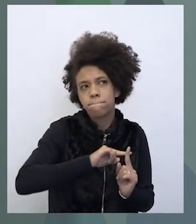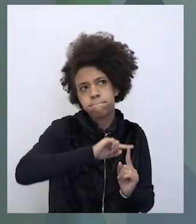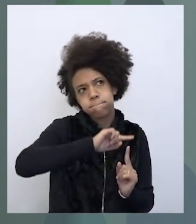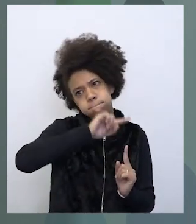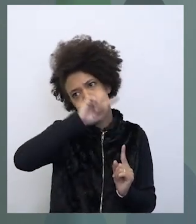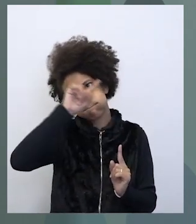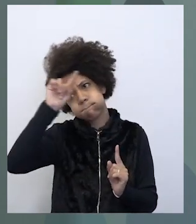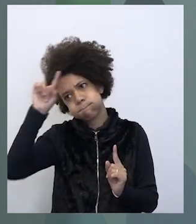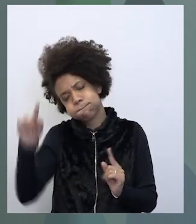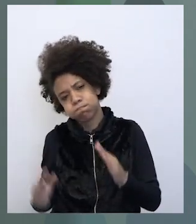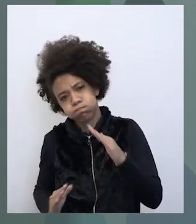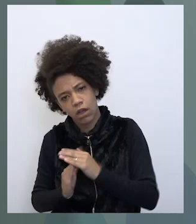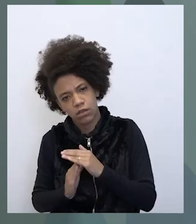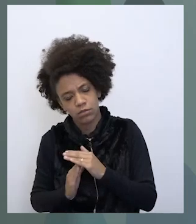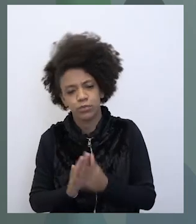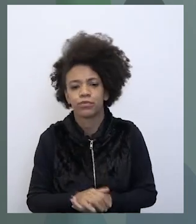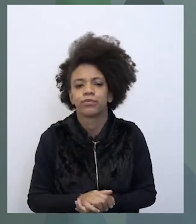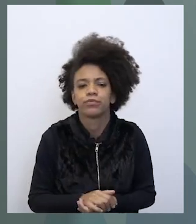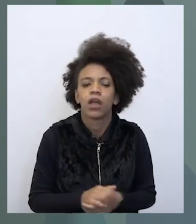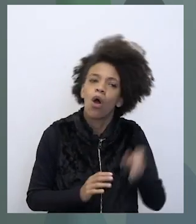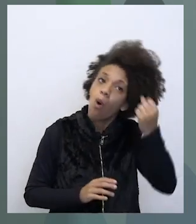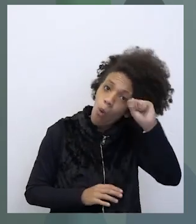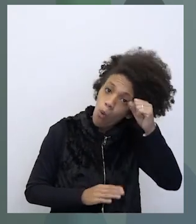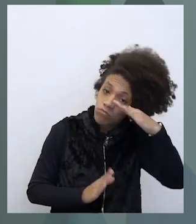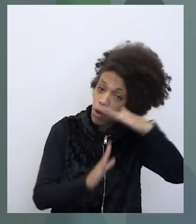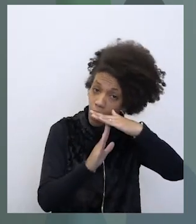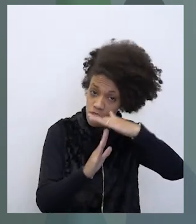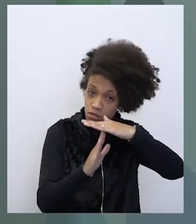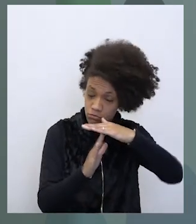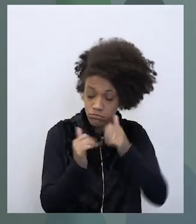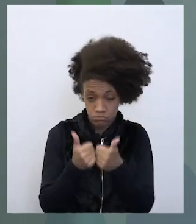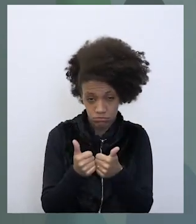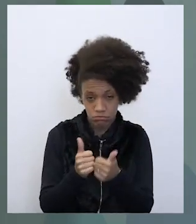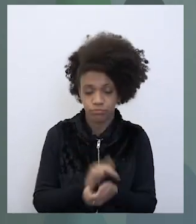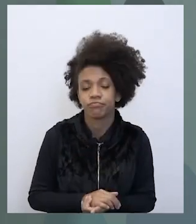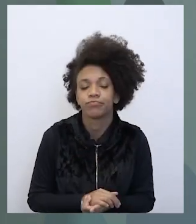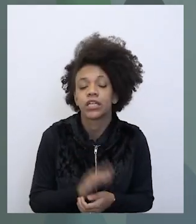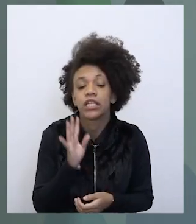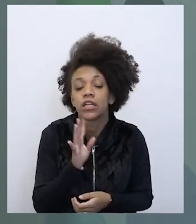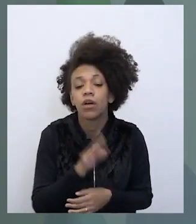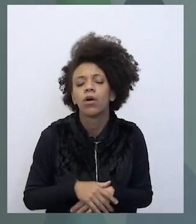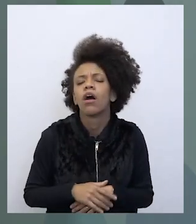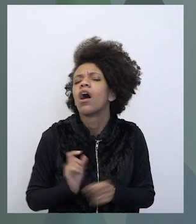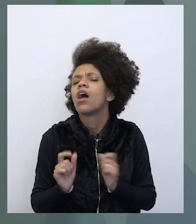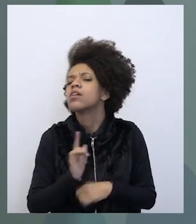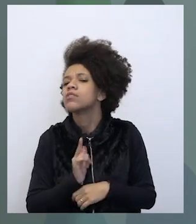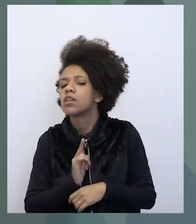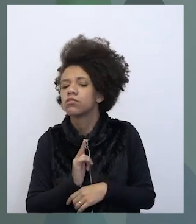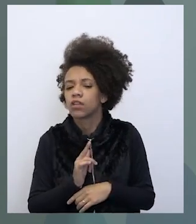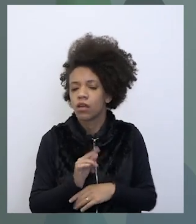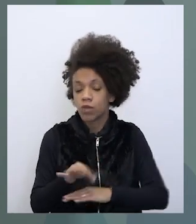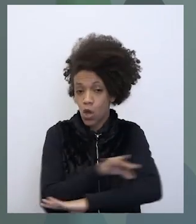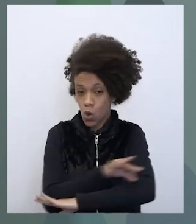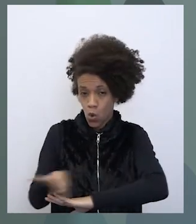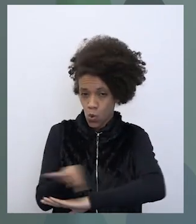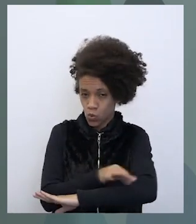minha função do segundo grau alcança. Sim, é o número 8, é o máximo aqui, ó. Tudo bem? E legal. O que mais que eu tenho? Tá vendo que tá cruzando no eixo X,